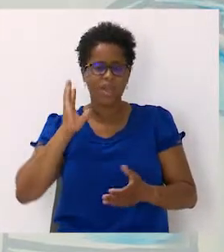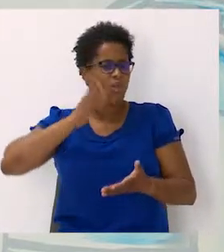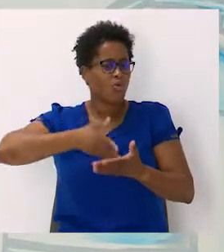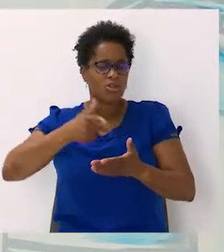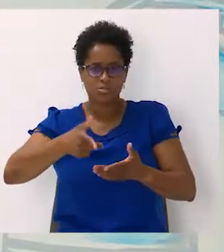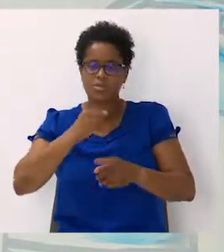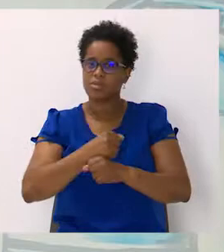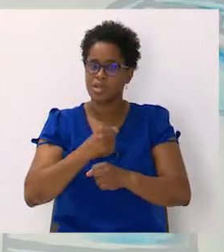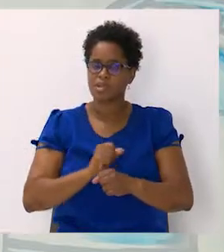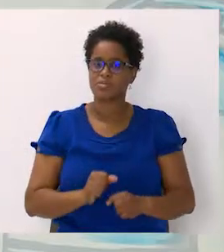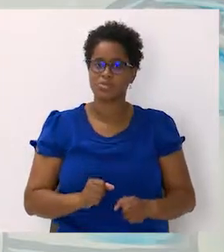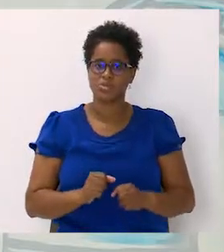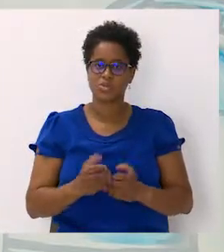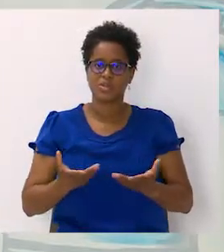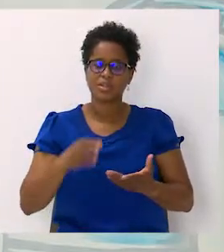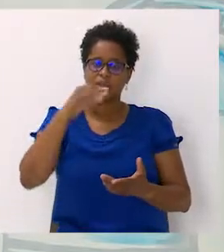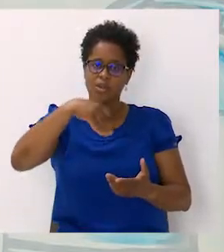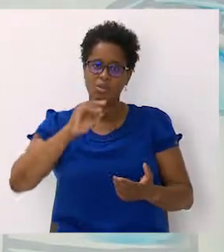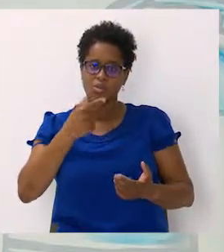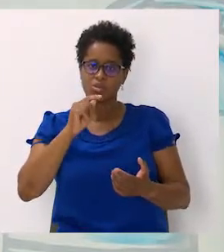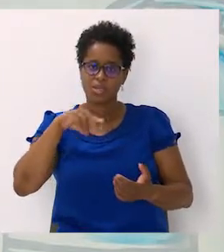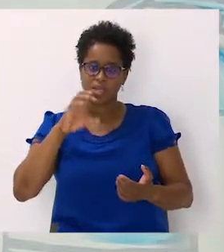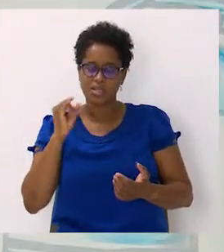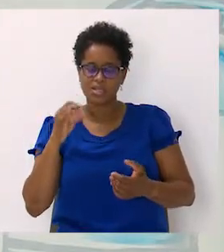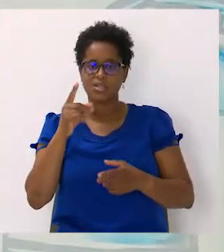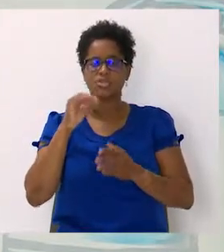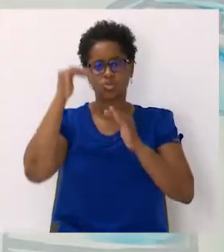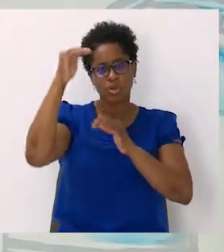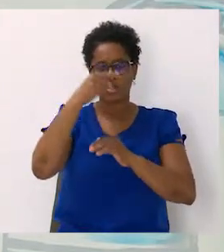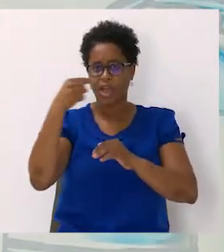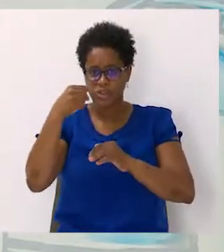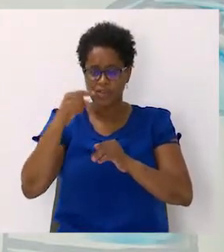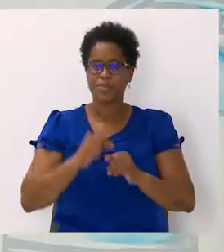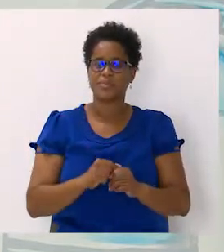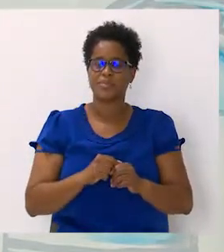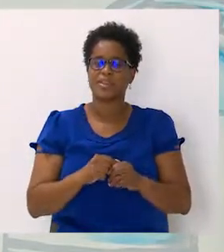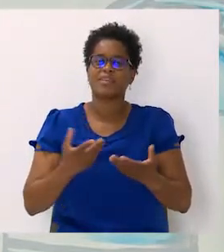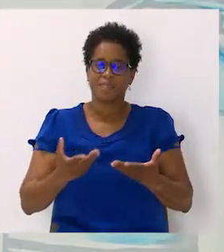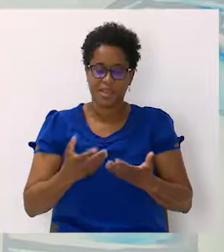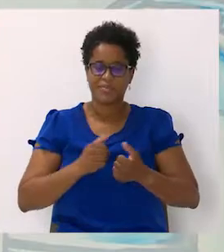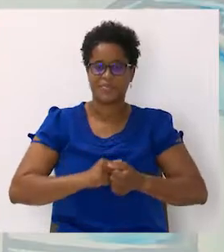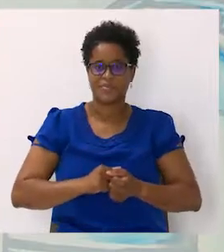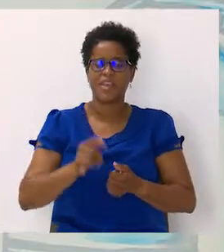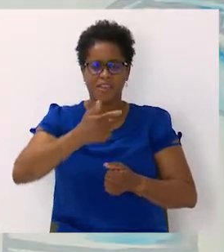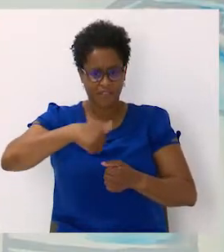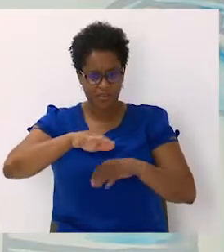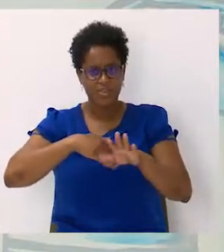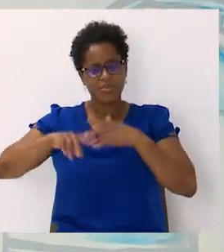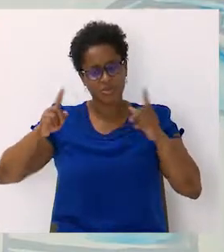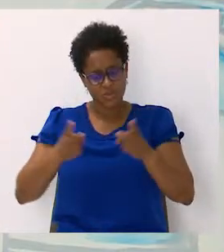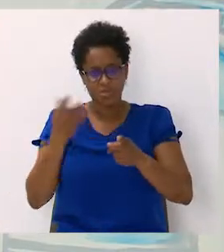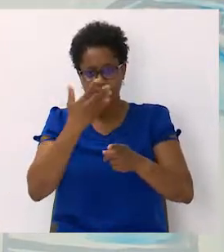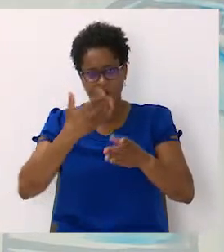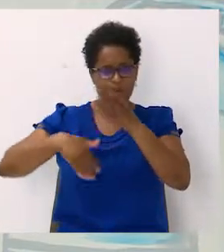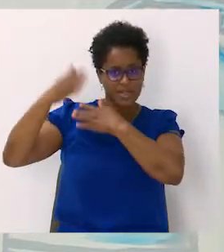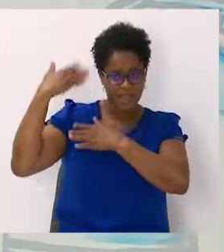e ultimamente vimos a potência de expoente negativa. Bem, vamos fazer um síntese